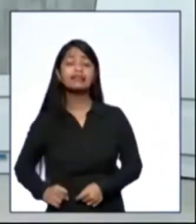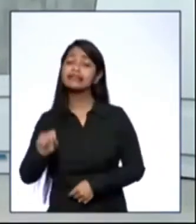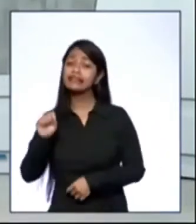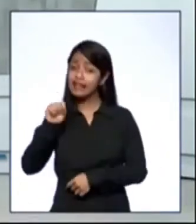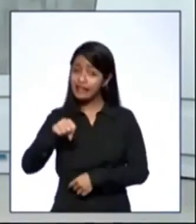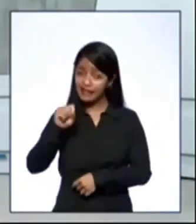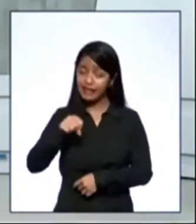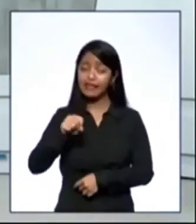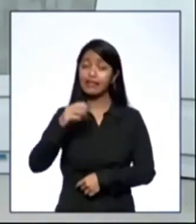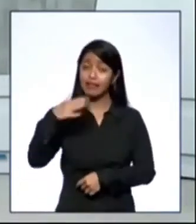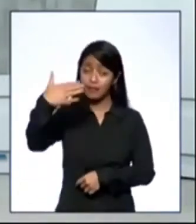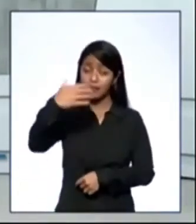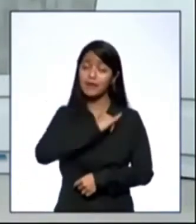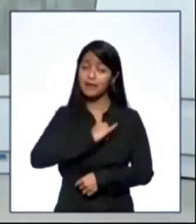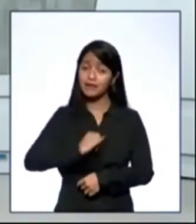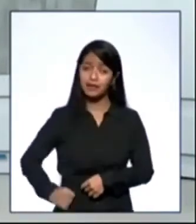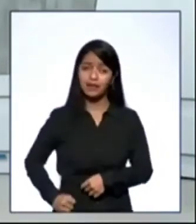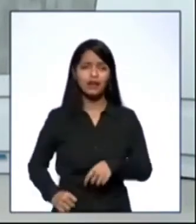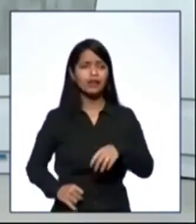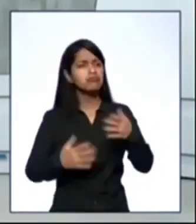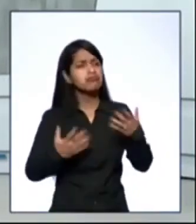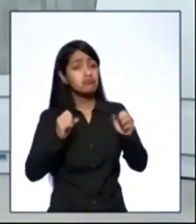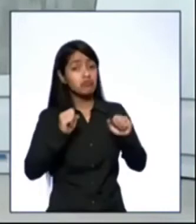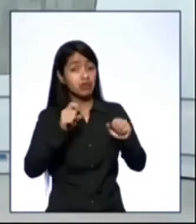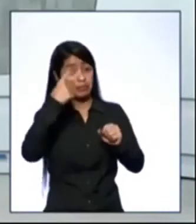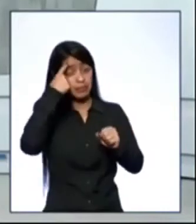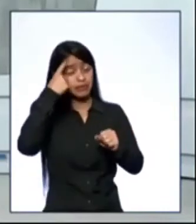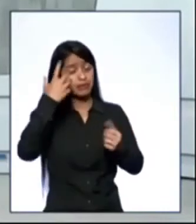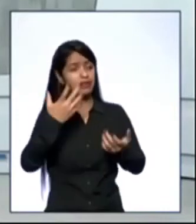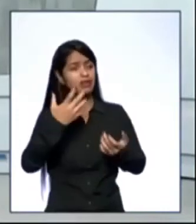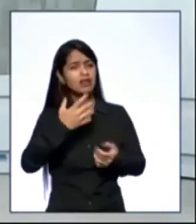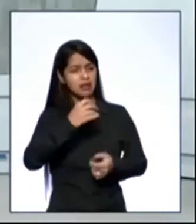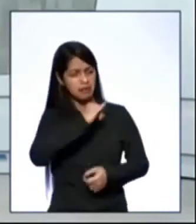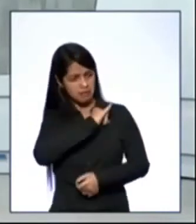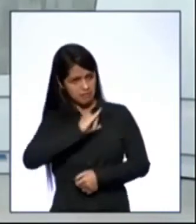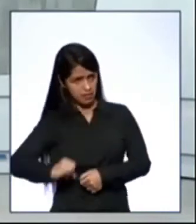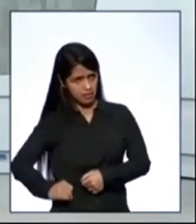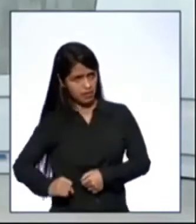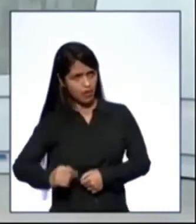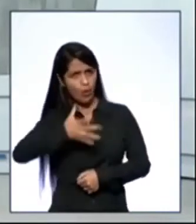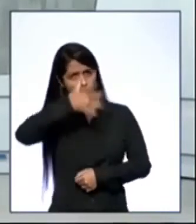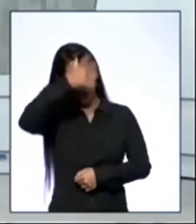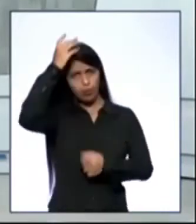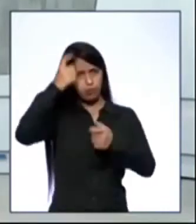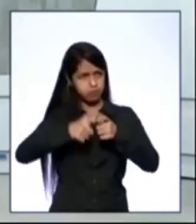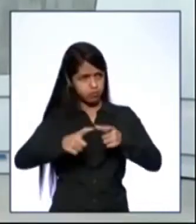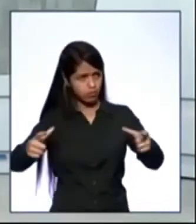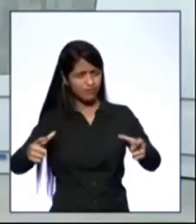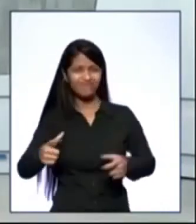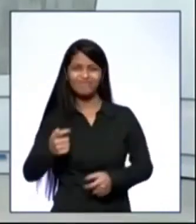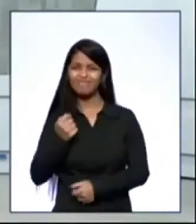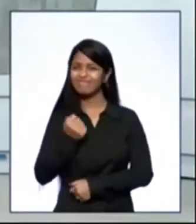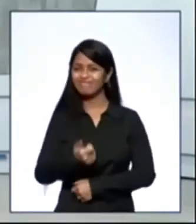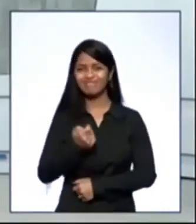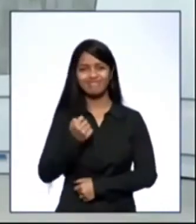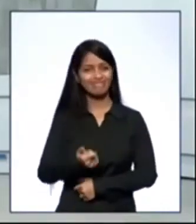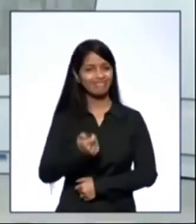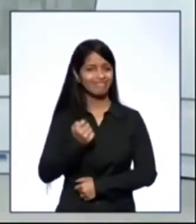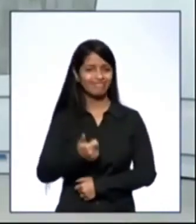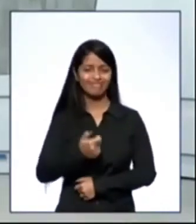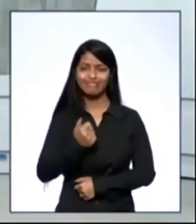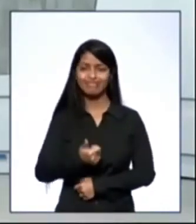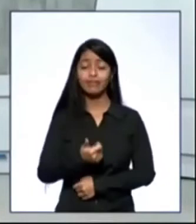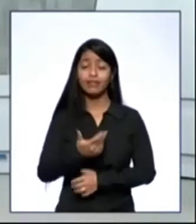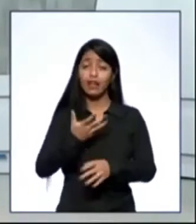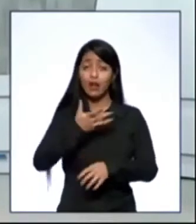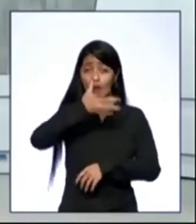Império, depois vem a fase do Império. Ô Gui, na fase do Império, Roma cresce também? Gente, muito pouco. Roma, se você for pensar, pega alguns